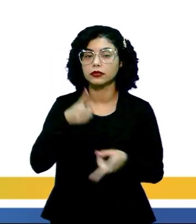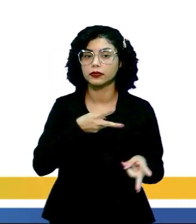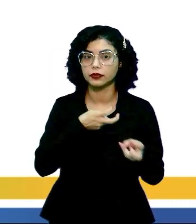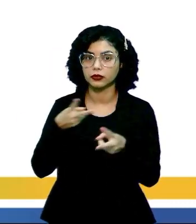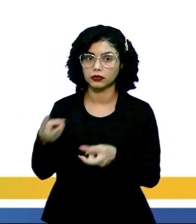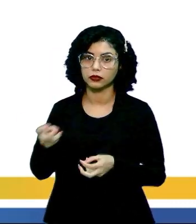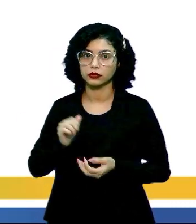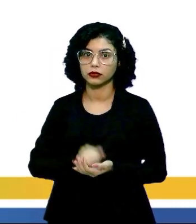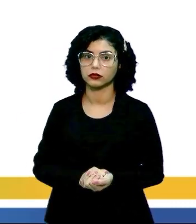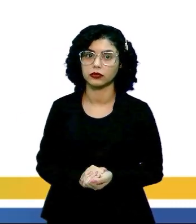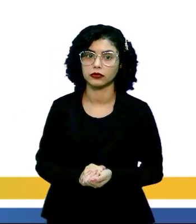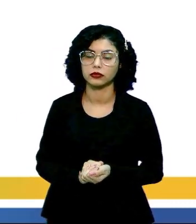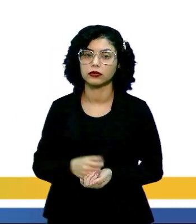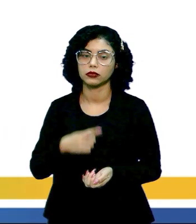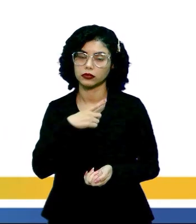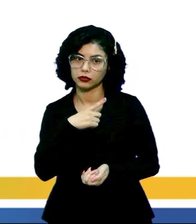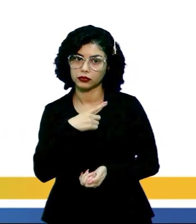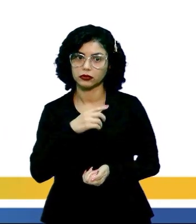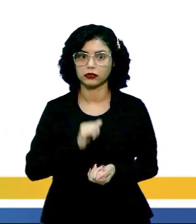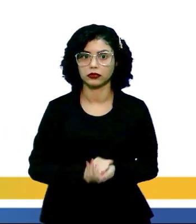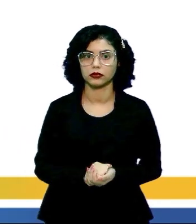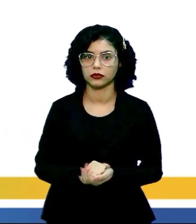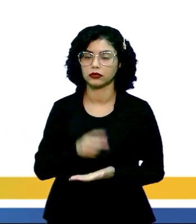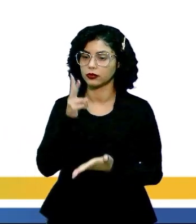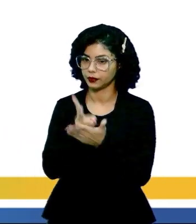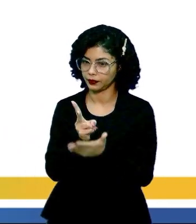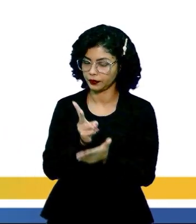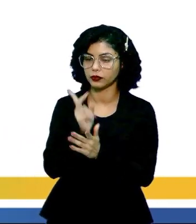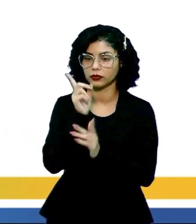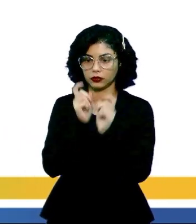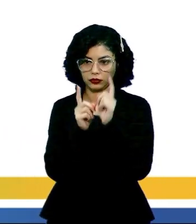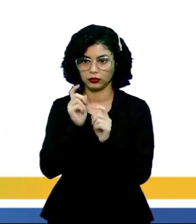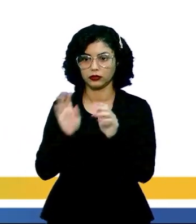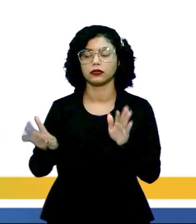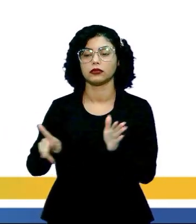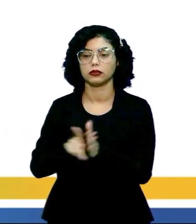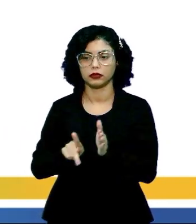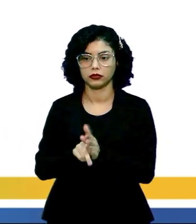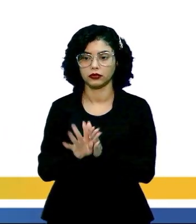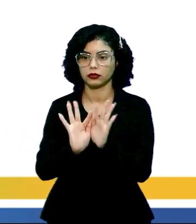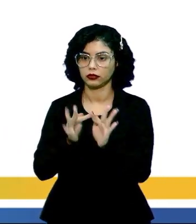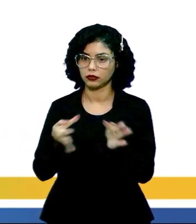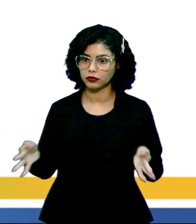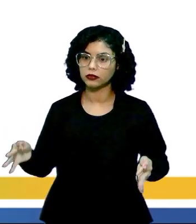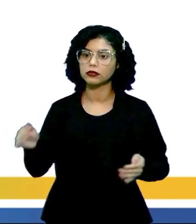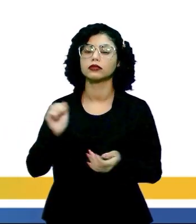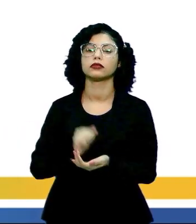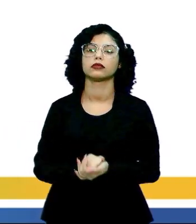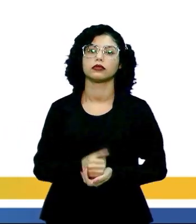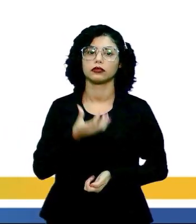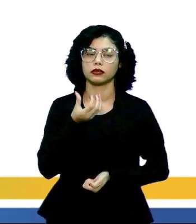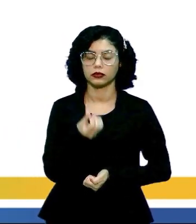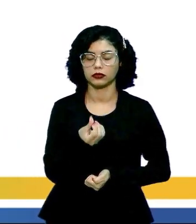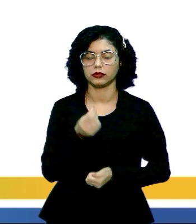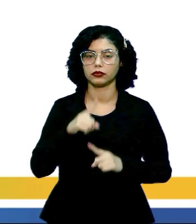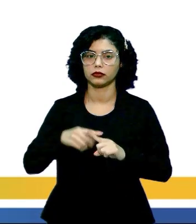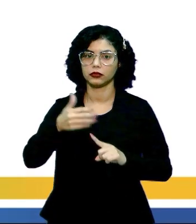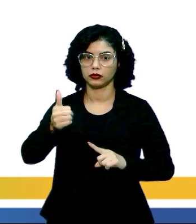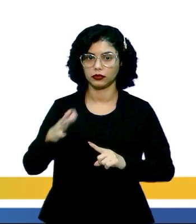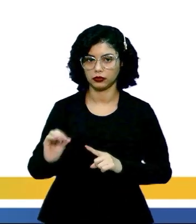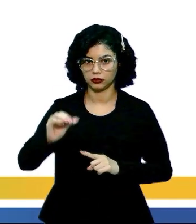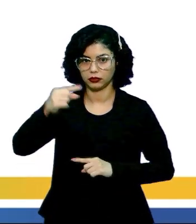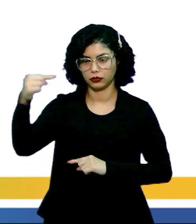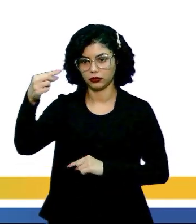bem. Nós temos aí sempre as expressões que ele vai dizer 6, tá?